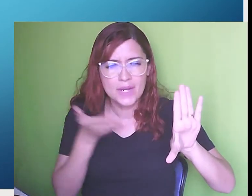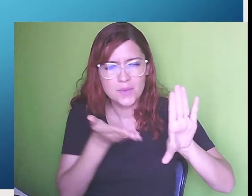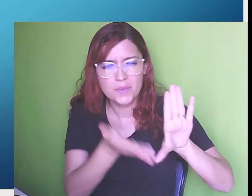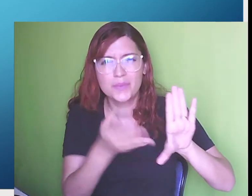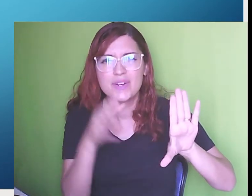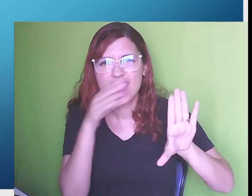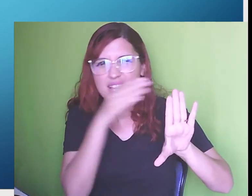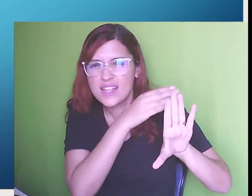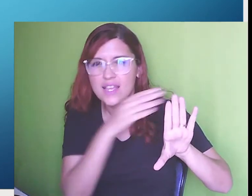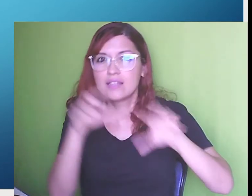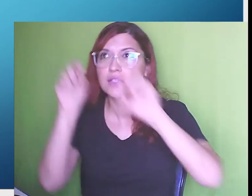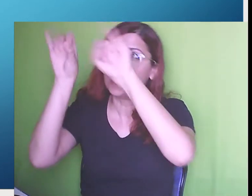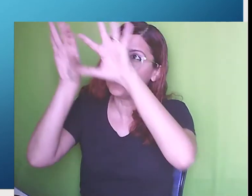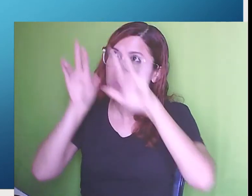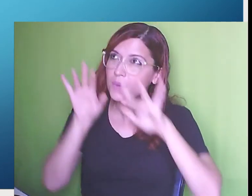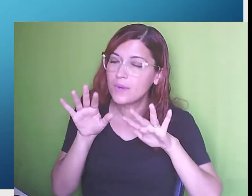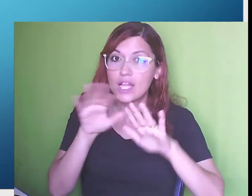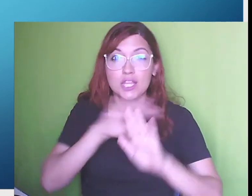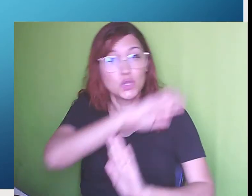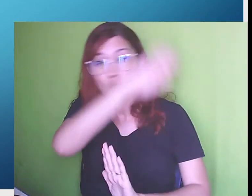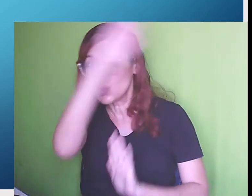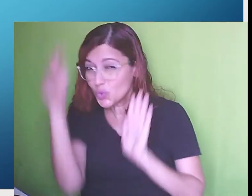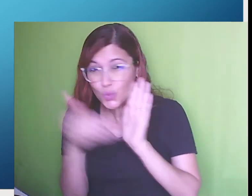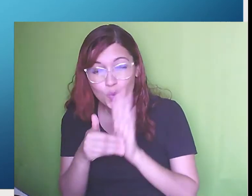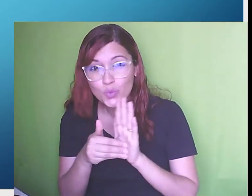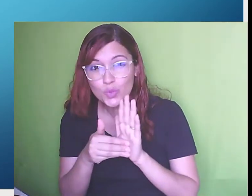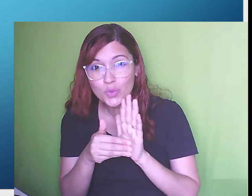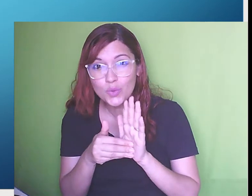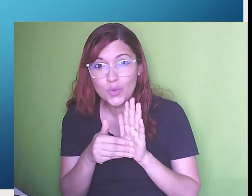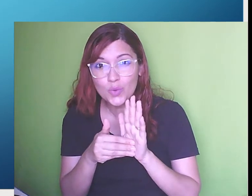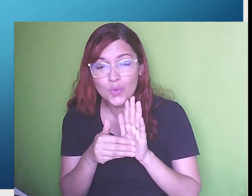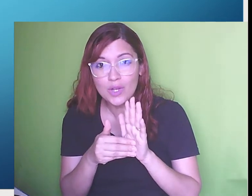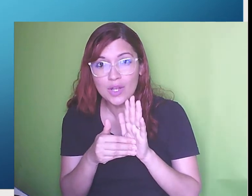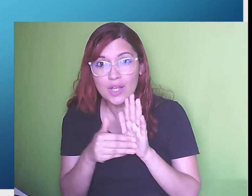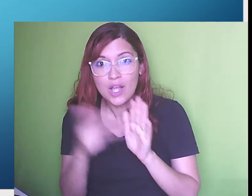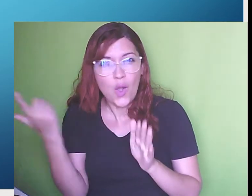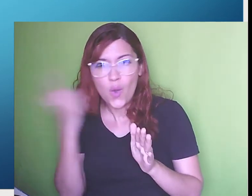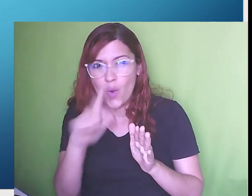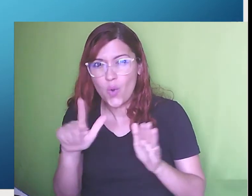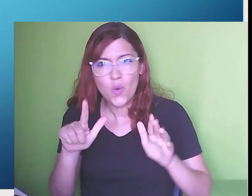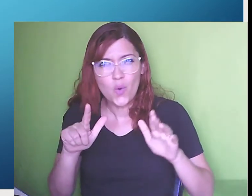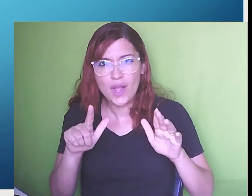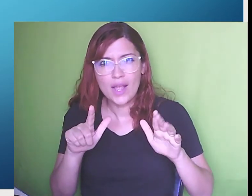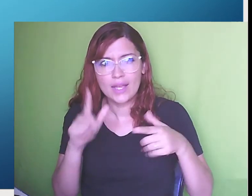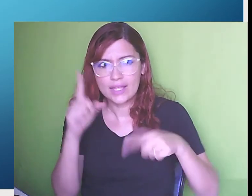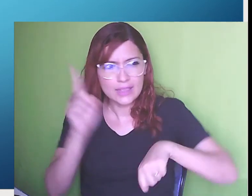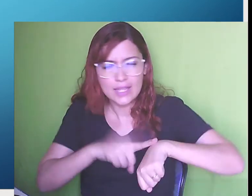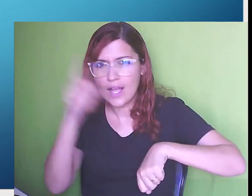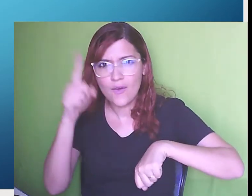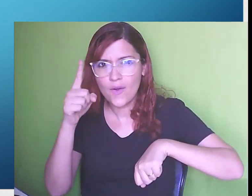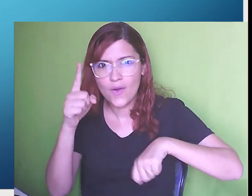funcionando, micro-ondas, geladeira, ar-condicionado, tudo de uma vez?